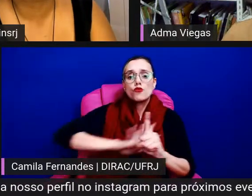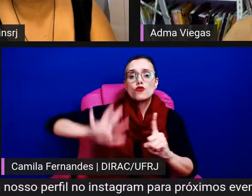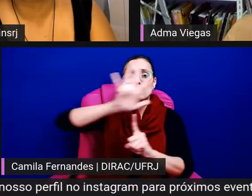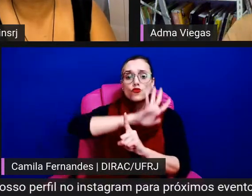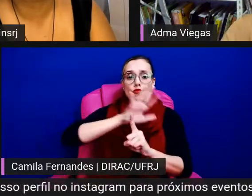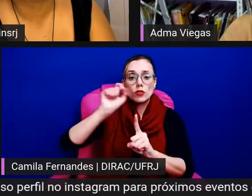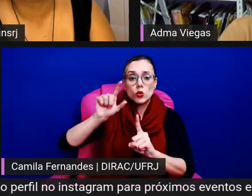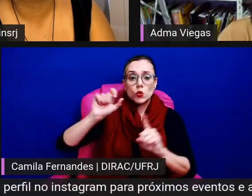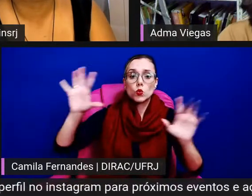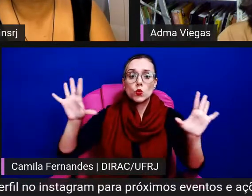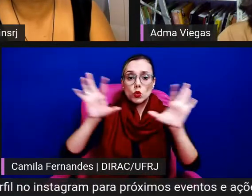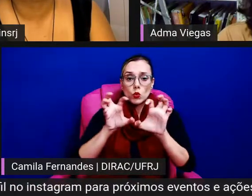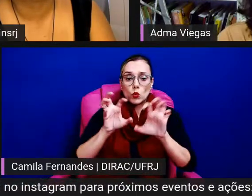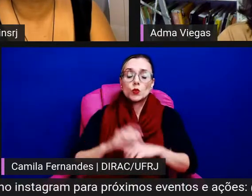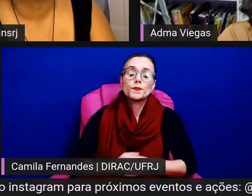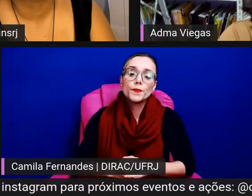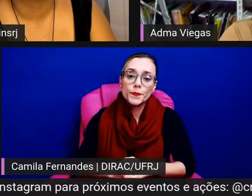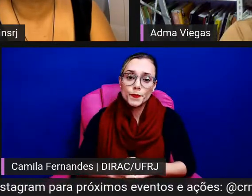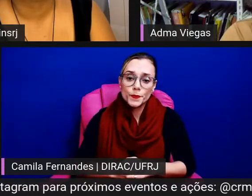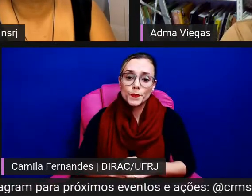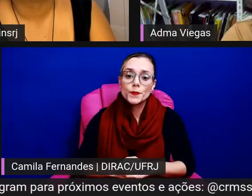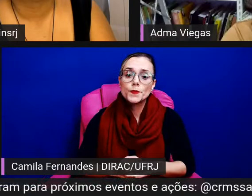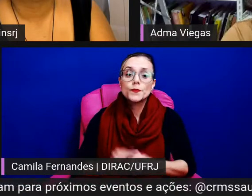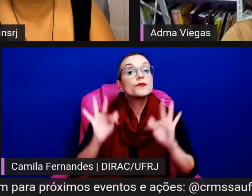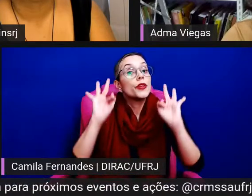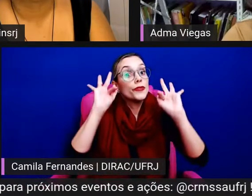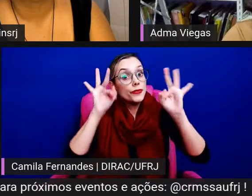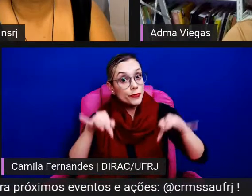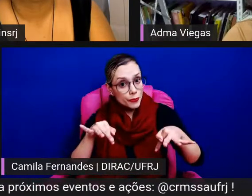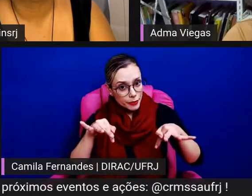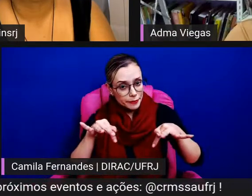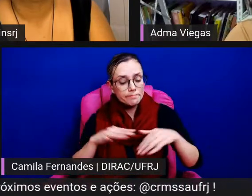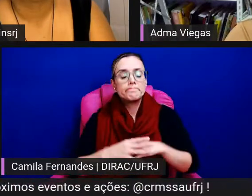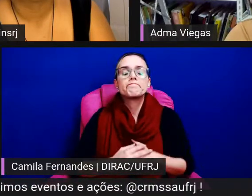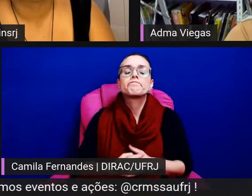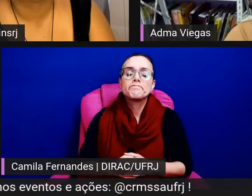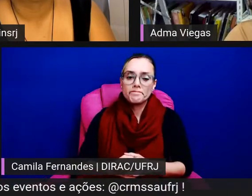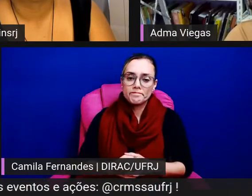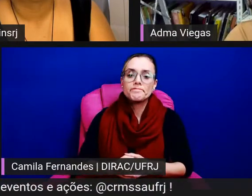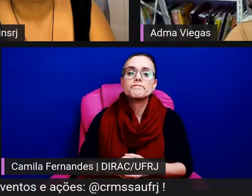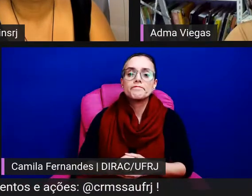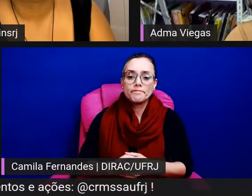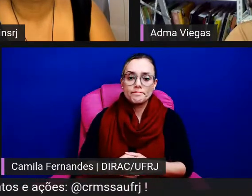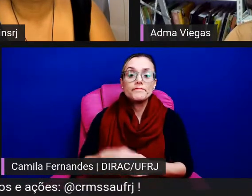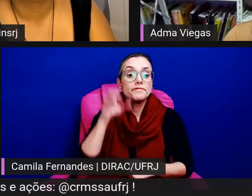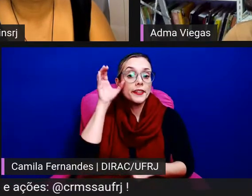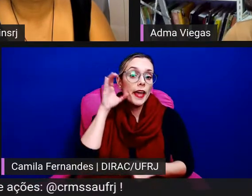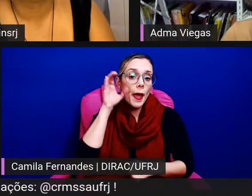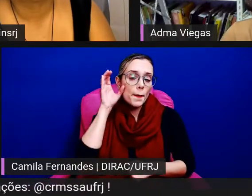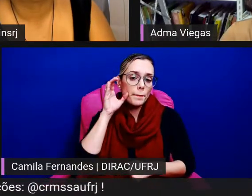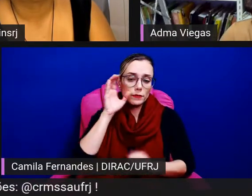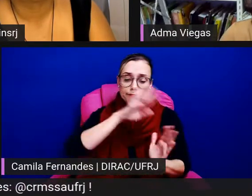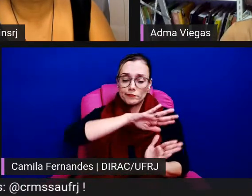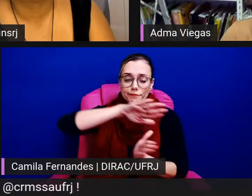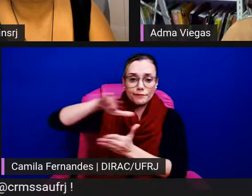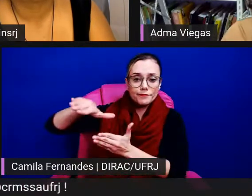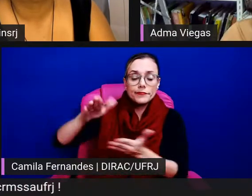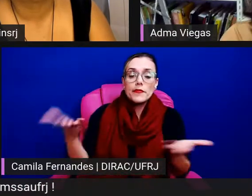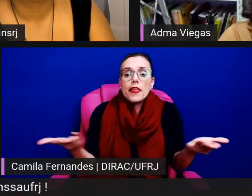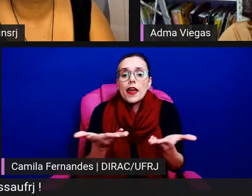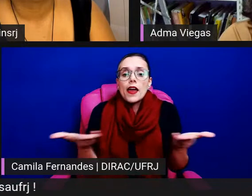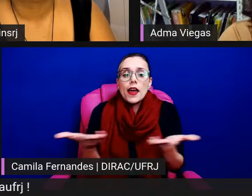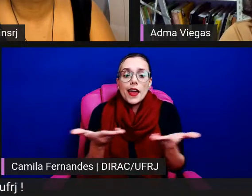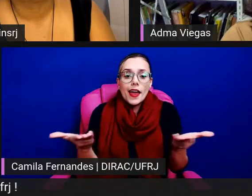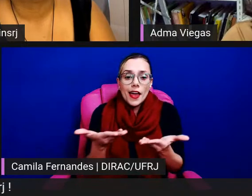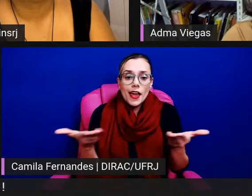escuro. É o fim da audiodescrição da Camila Fernandes.